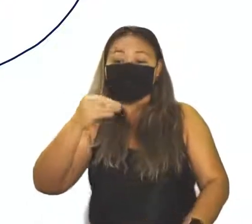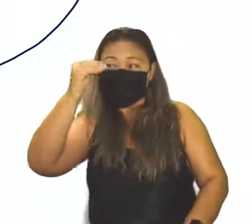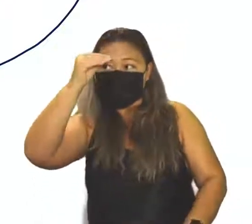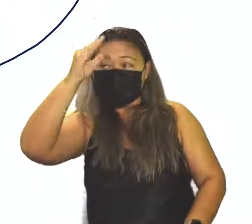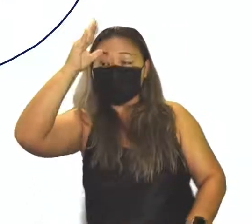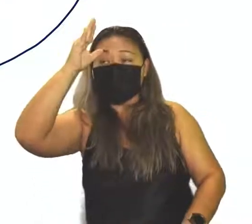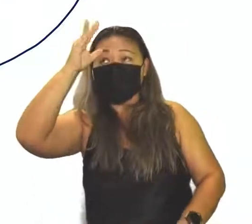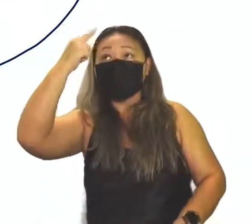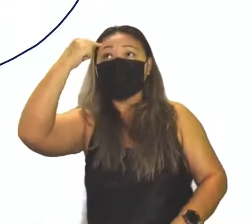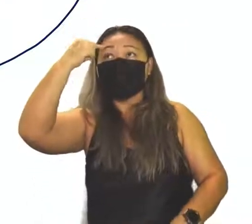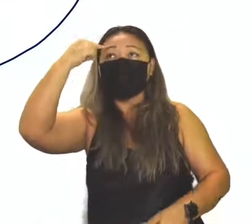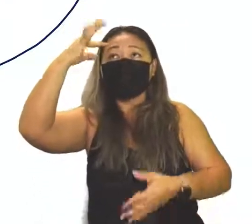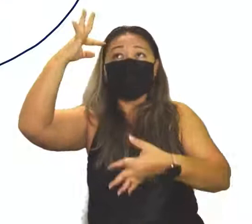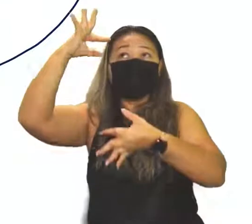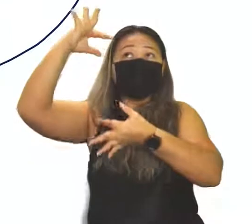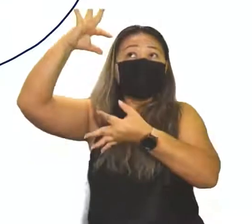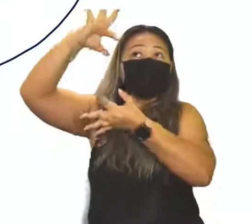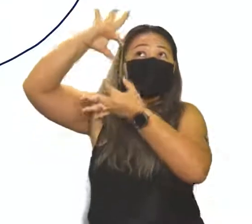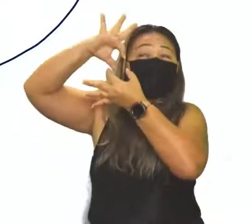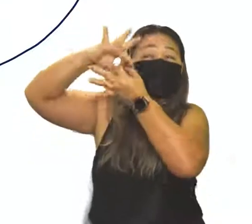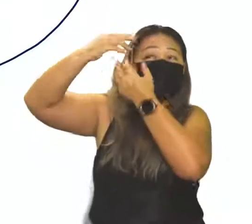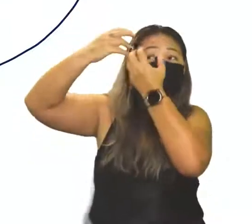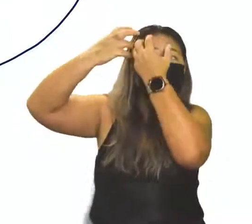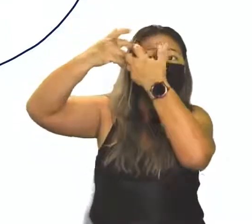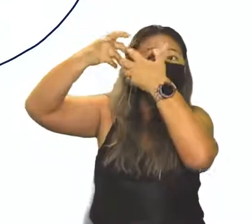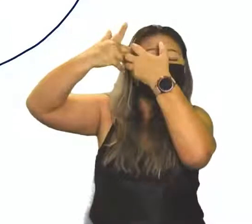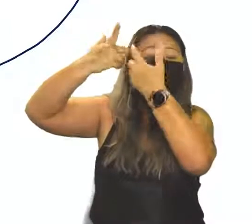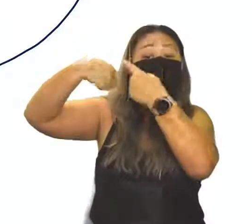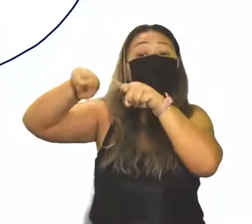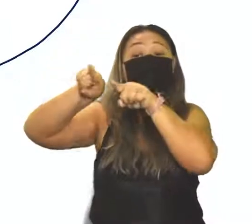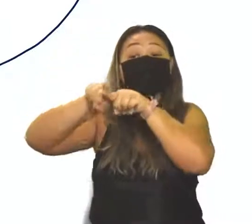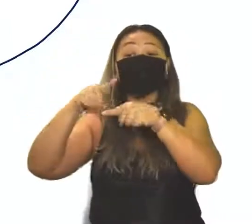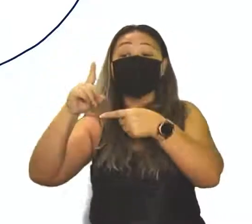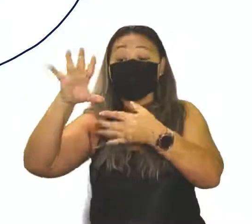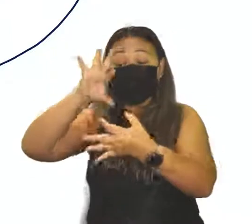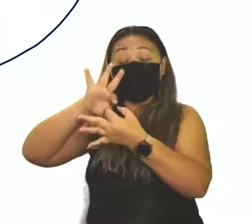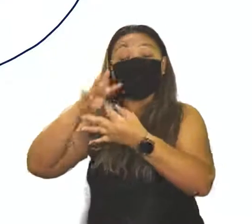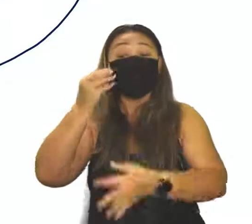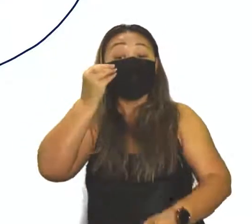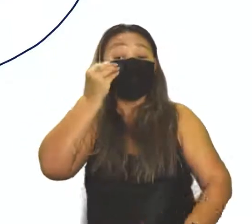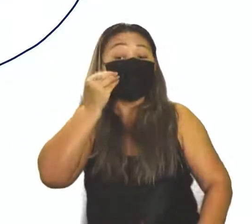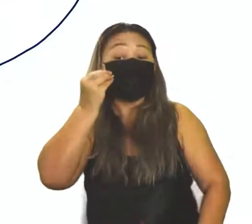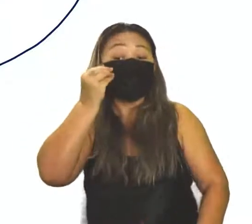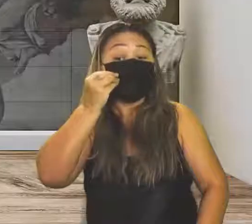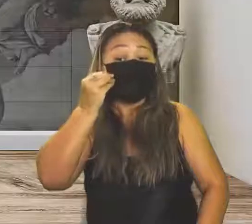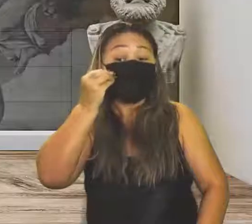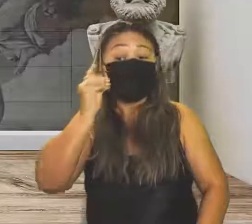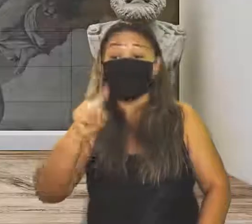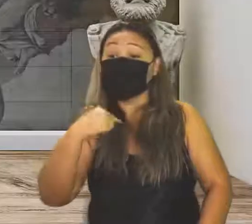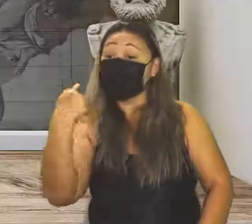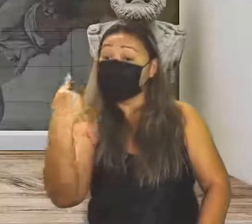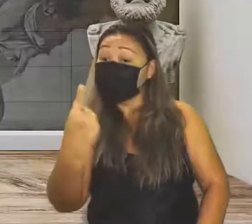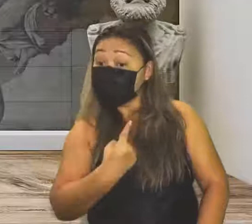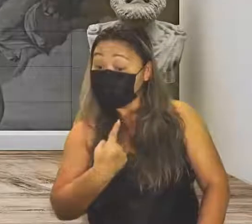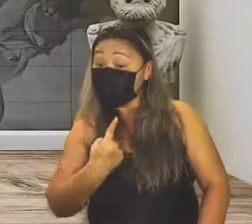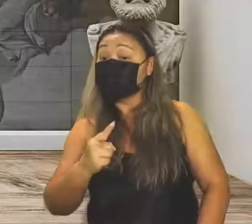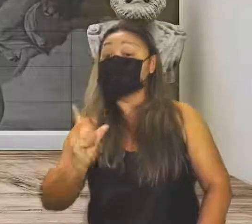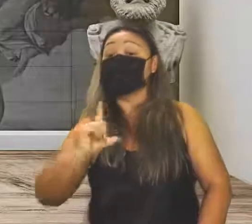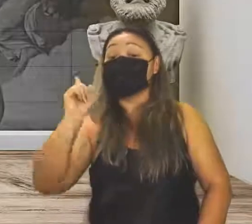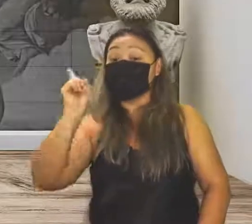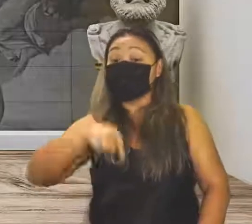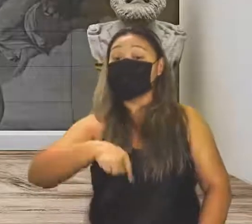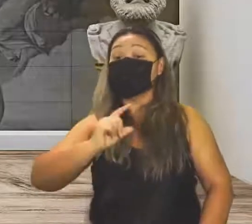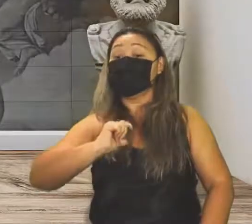da inteligência, da razão ou da experiência. Gente, nós, por natureza, somos seres